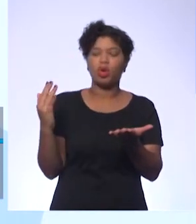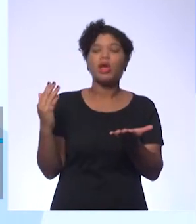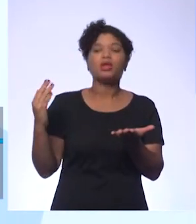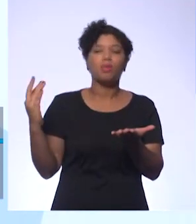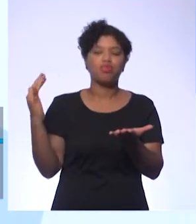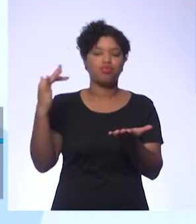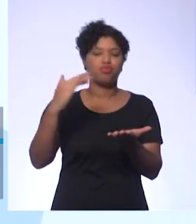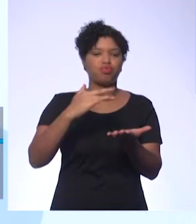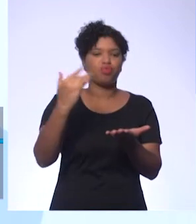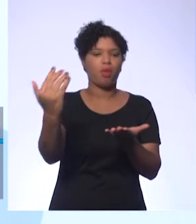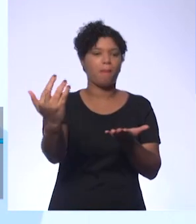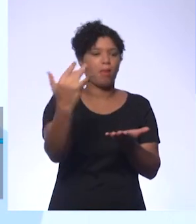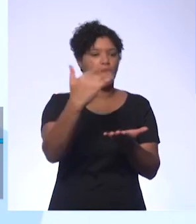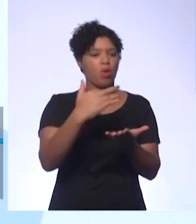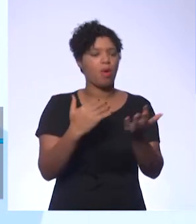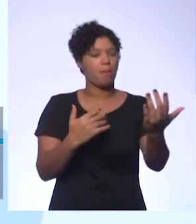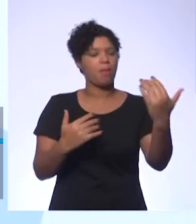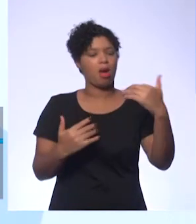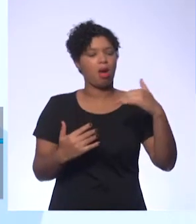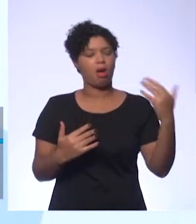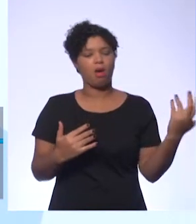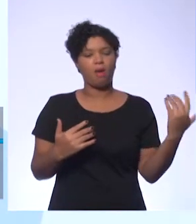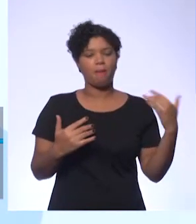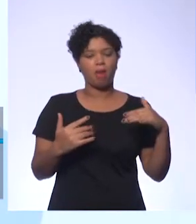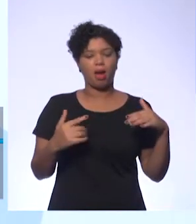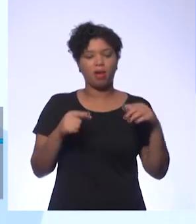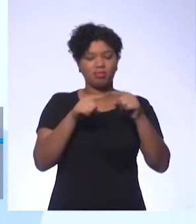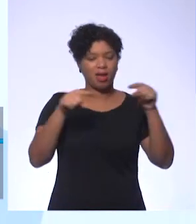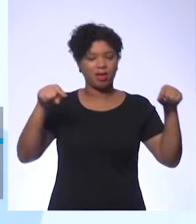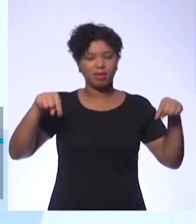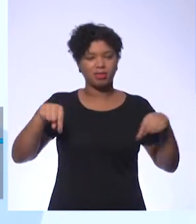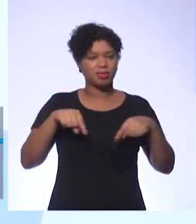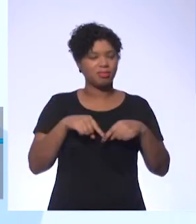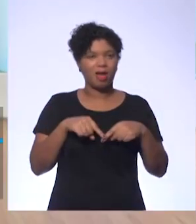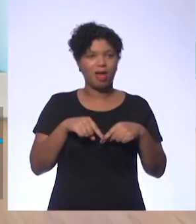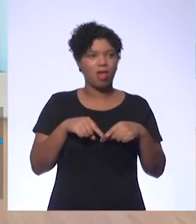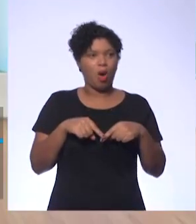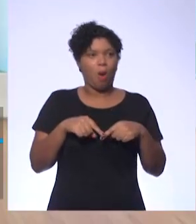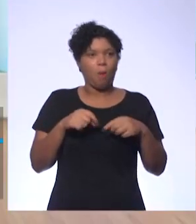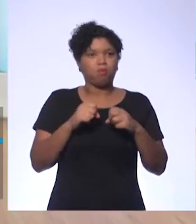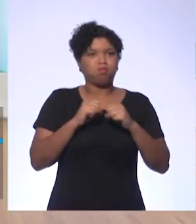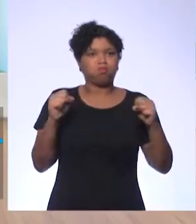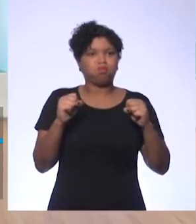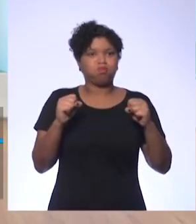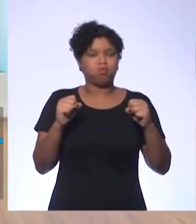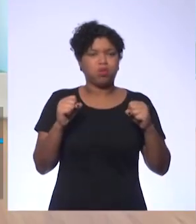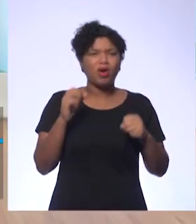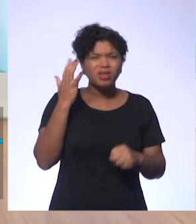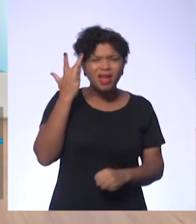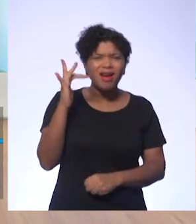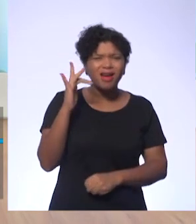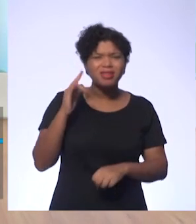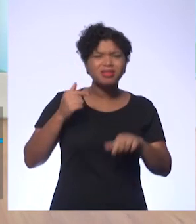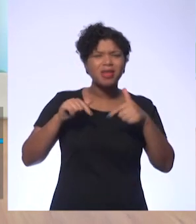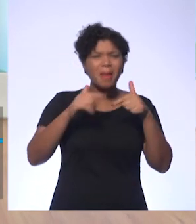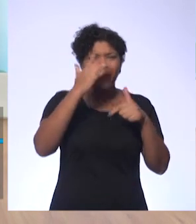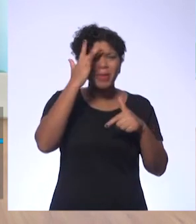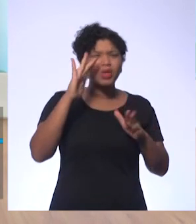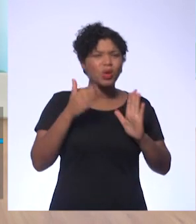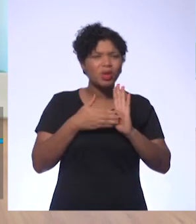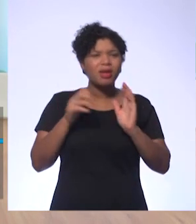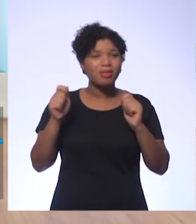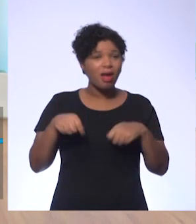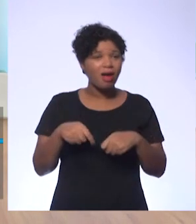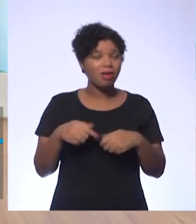pessoas que estavam no campo. E aí o que acontece? Vai ter emprego para todo mundo? Vai ter casa para todo mundo?